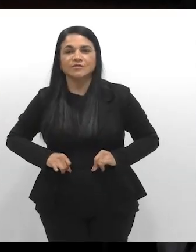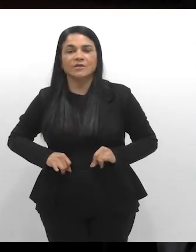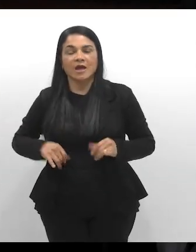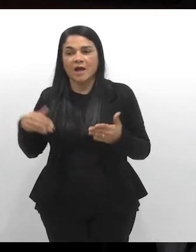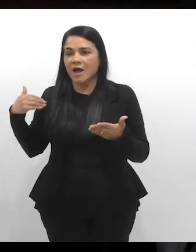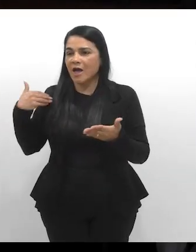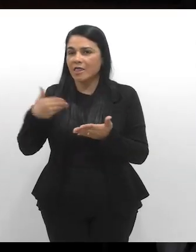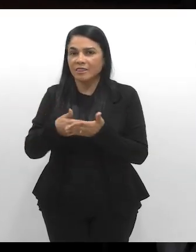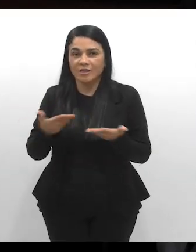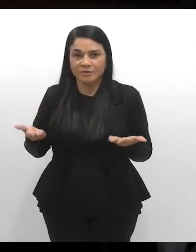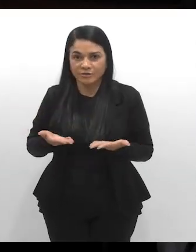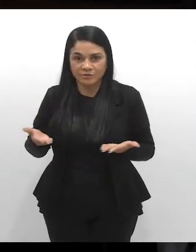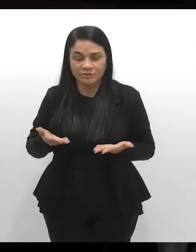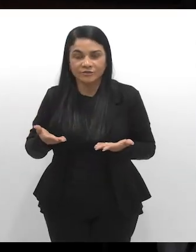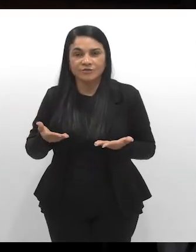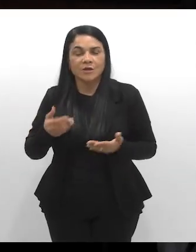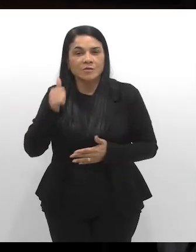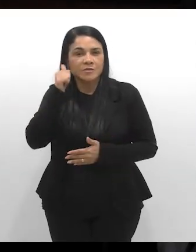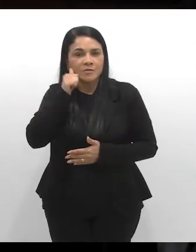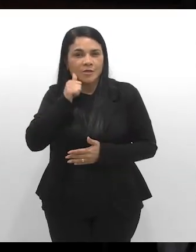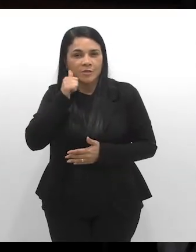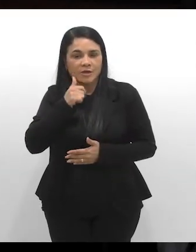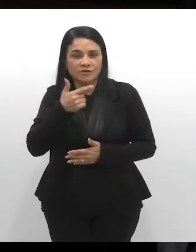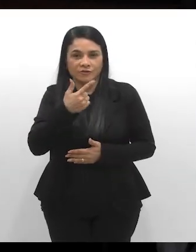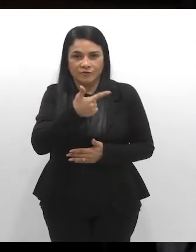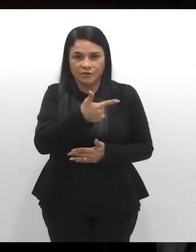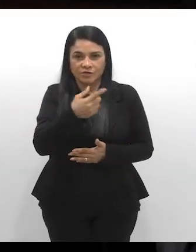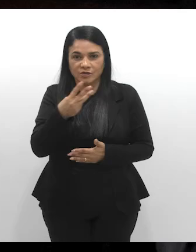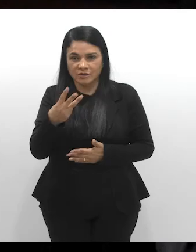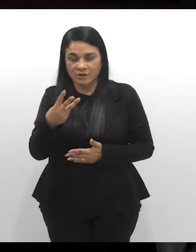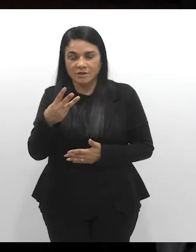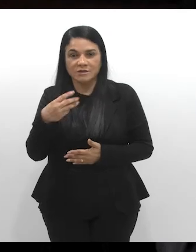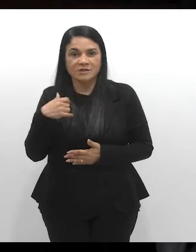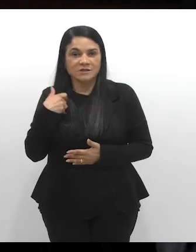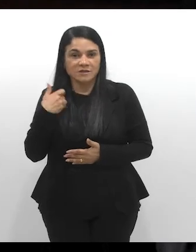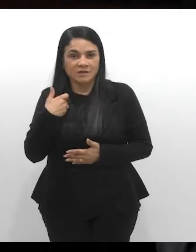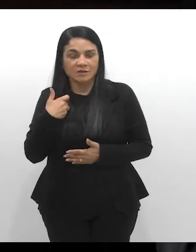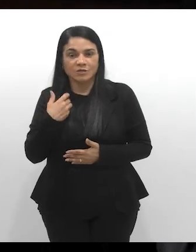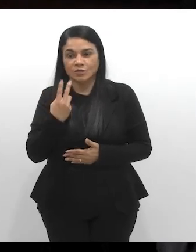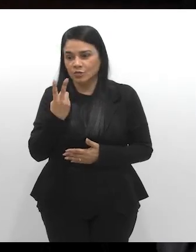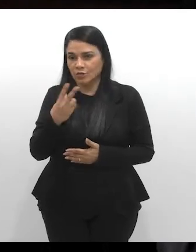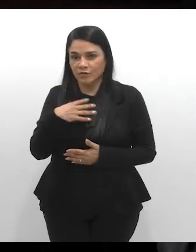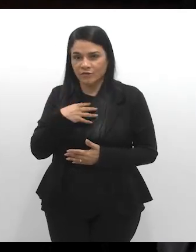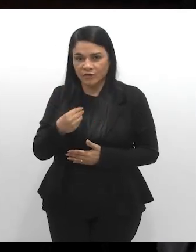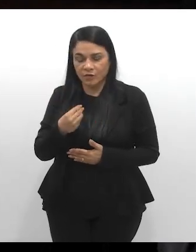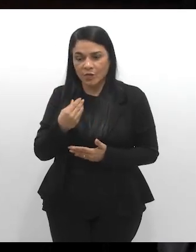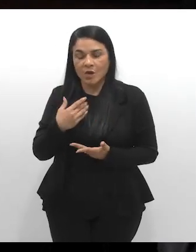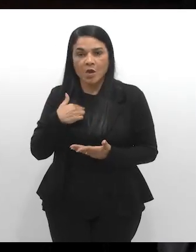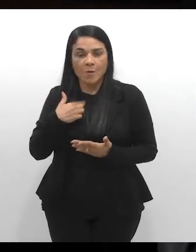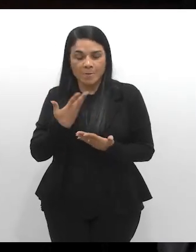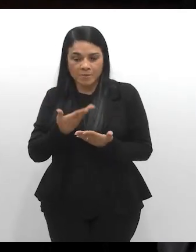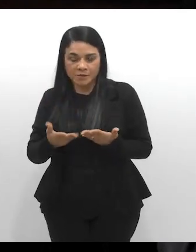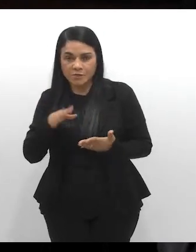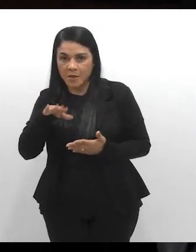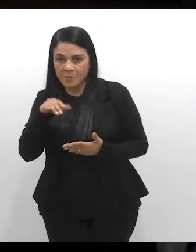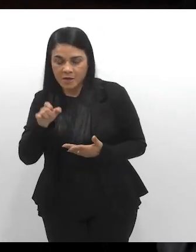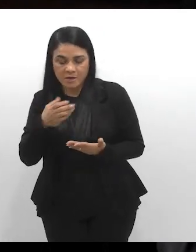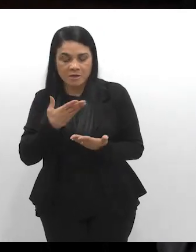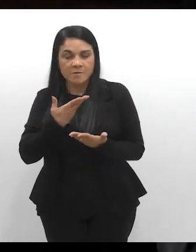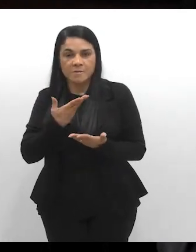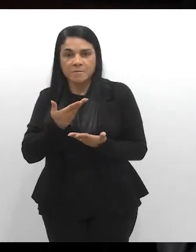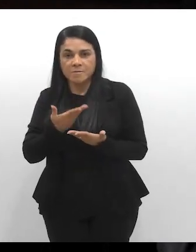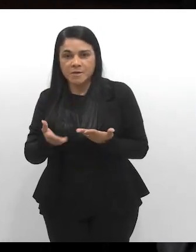gente, como está sendo até hoje, porque uma mulher de 23 anos com 2 crianças perder a mãe, o irmão, não ter